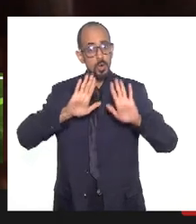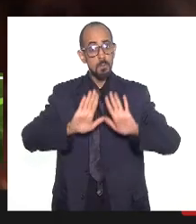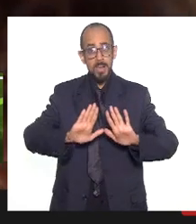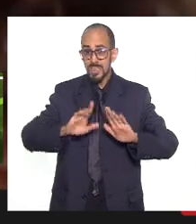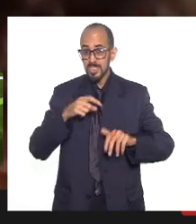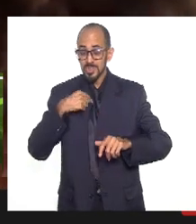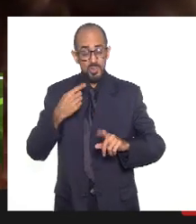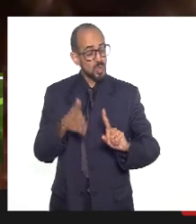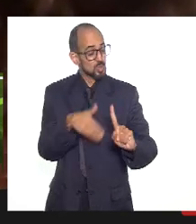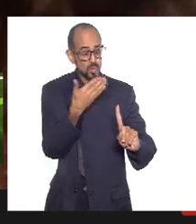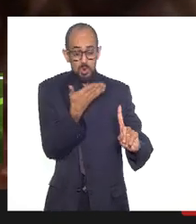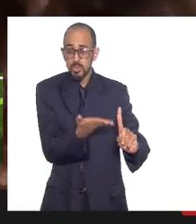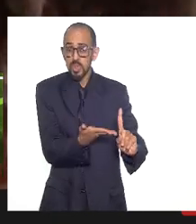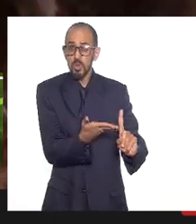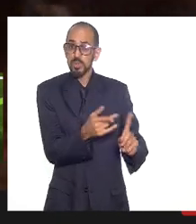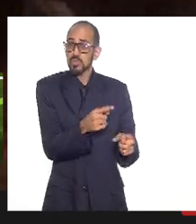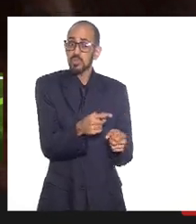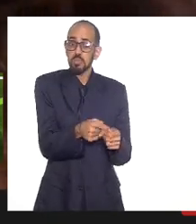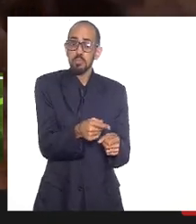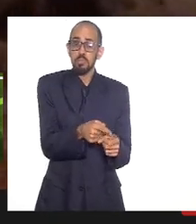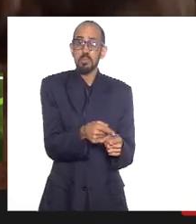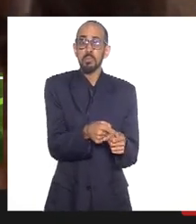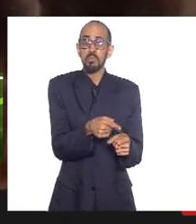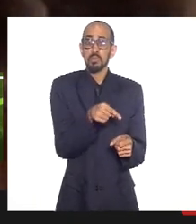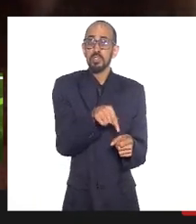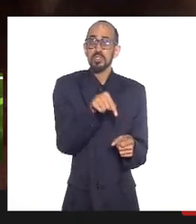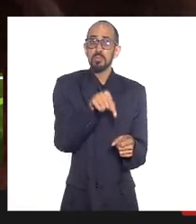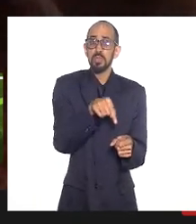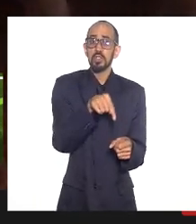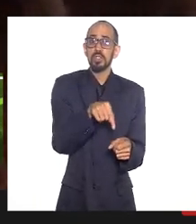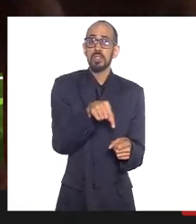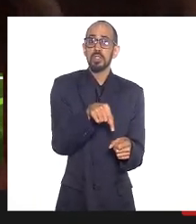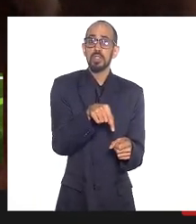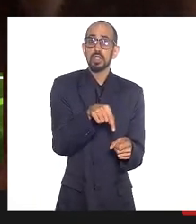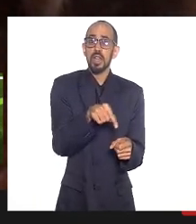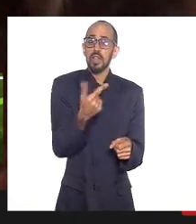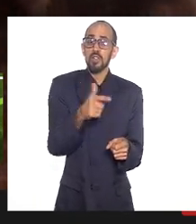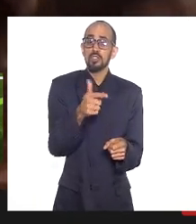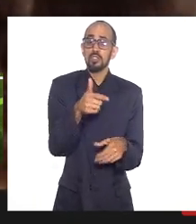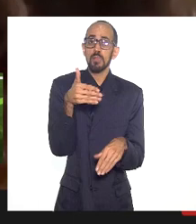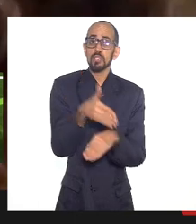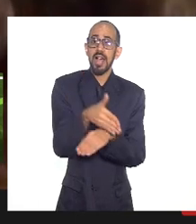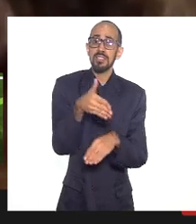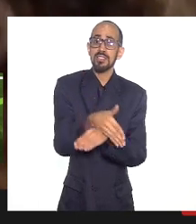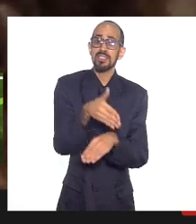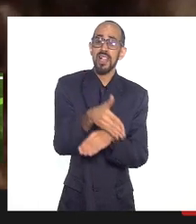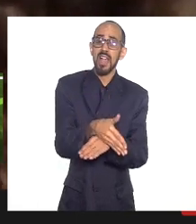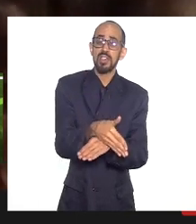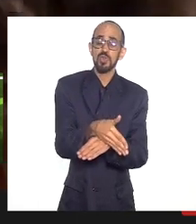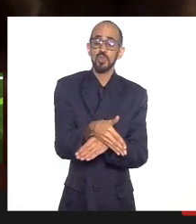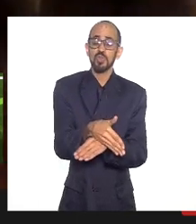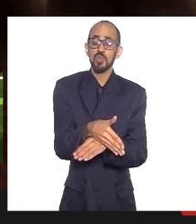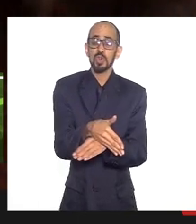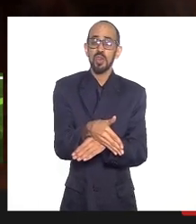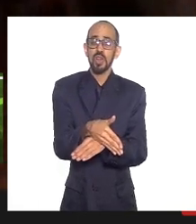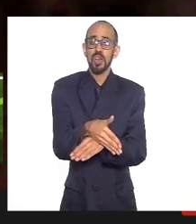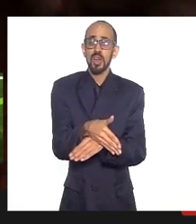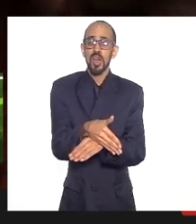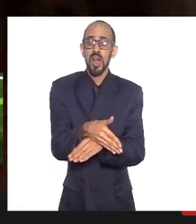somos reconhecidos, nós não temos acesso a uma série de coisas. Então, eu acho que assim,